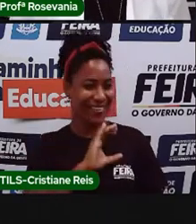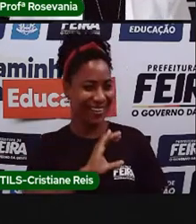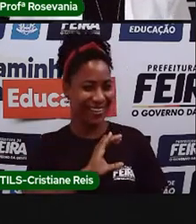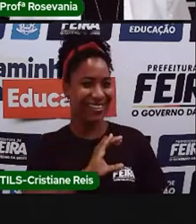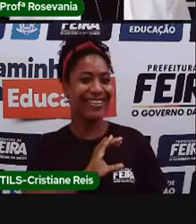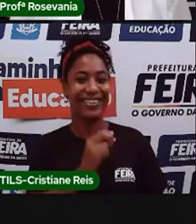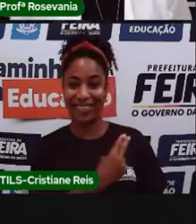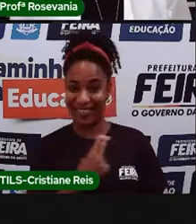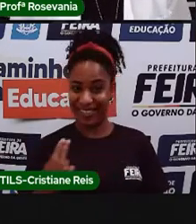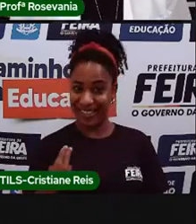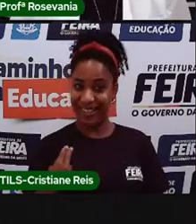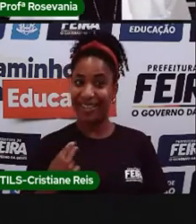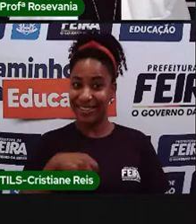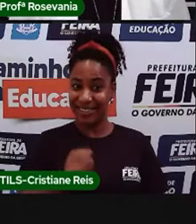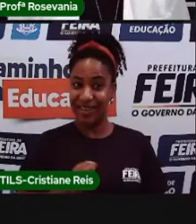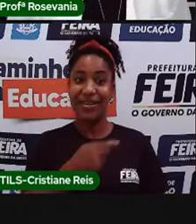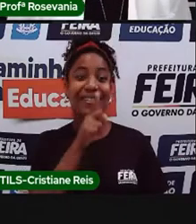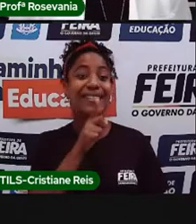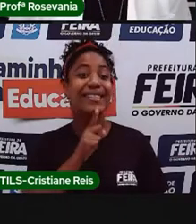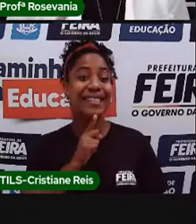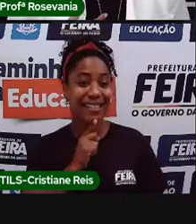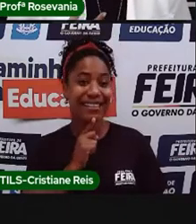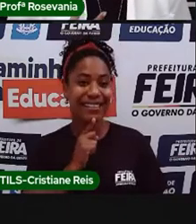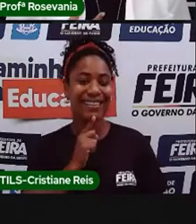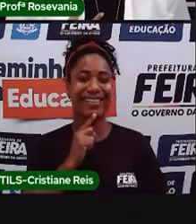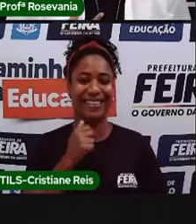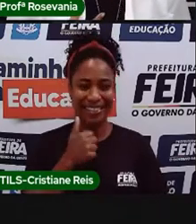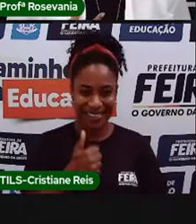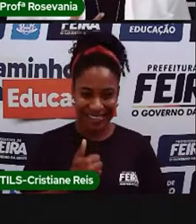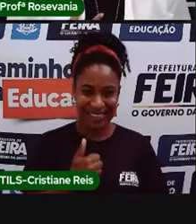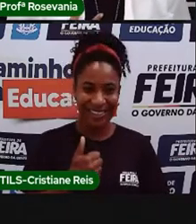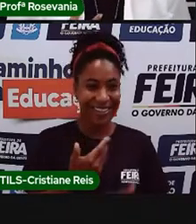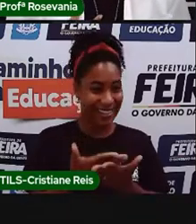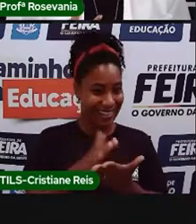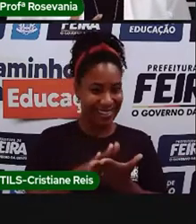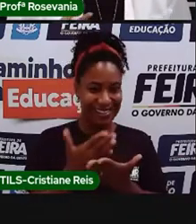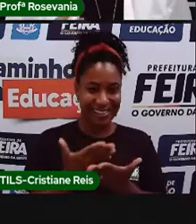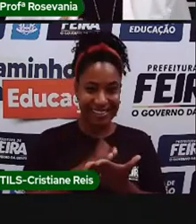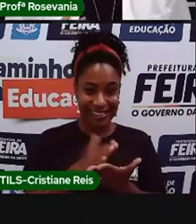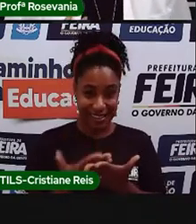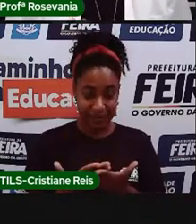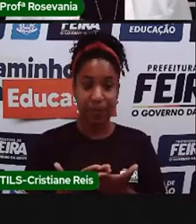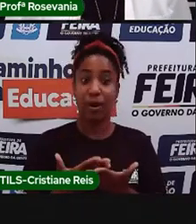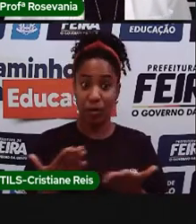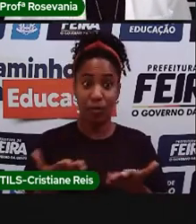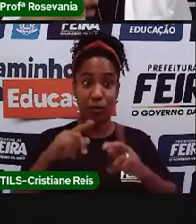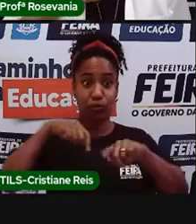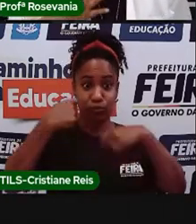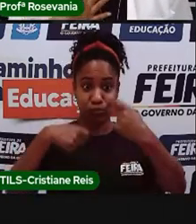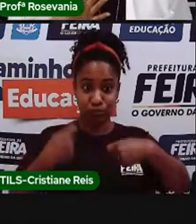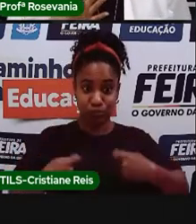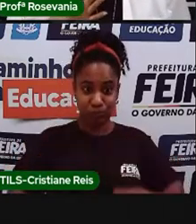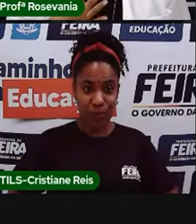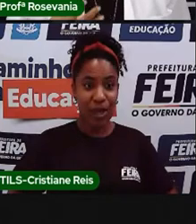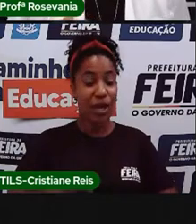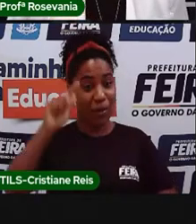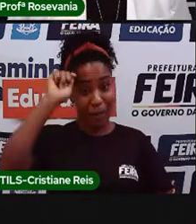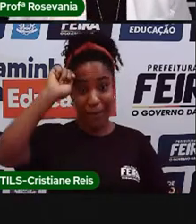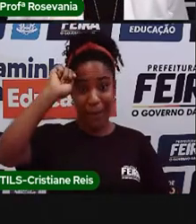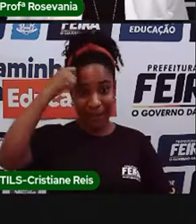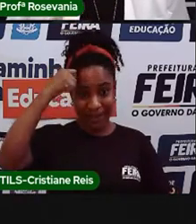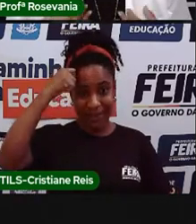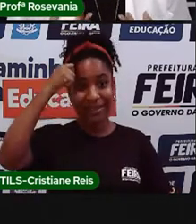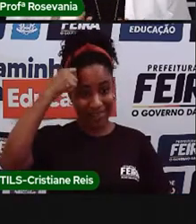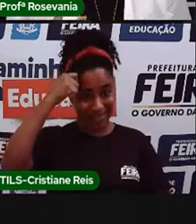de Cris, viu, gente? A nossa intérprete. Deixa eu fazer minha autodescrição. Eu sou negra,